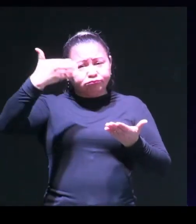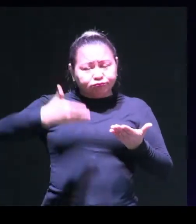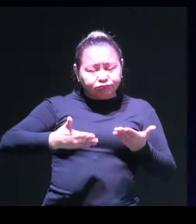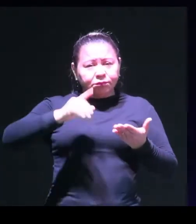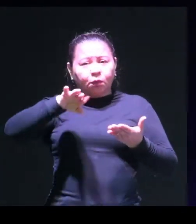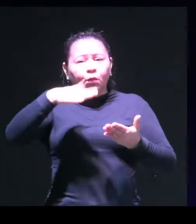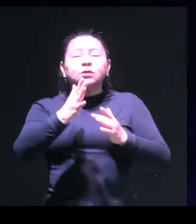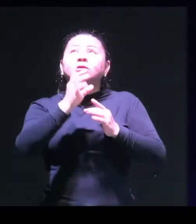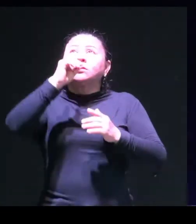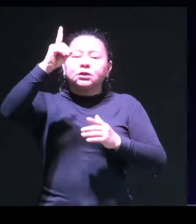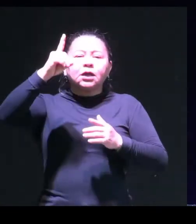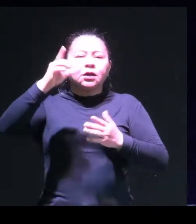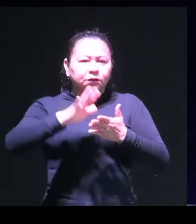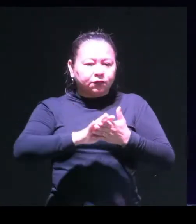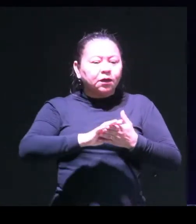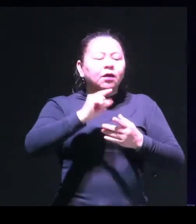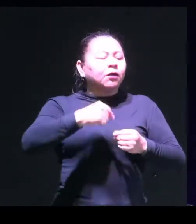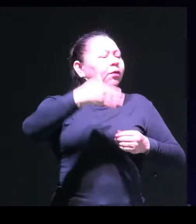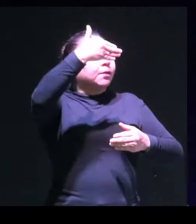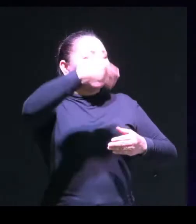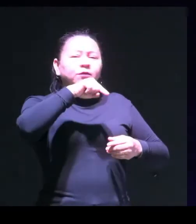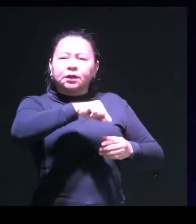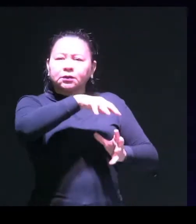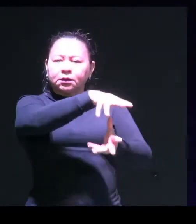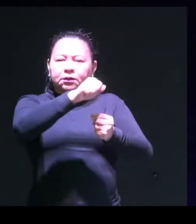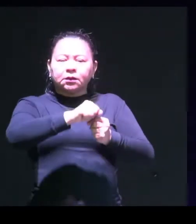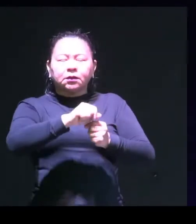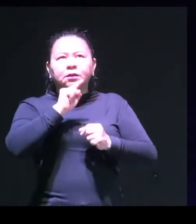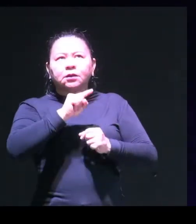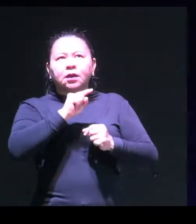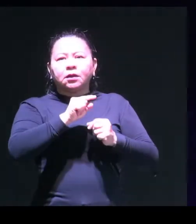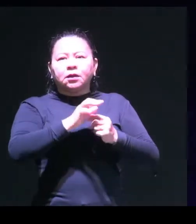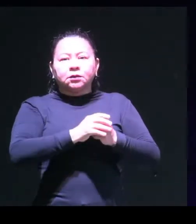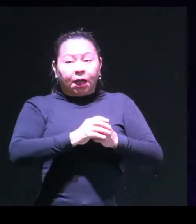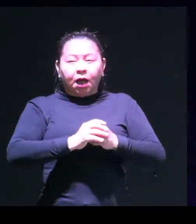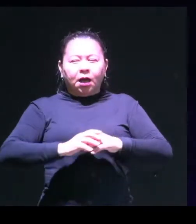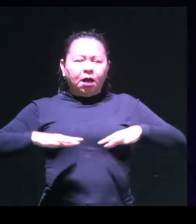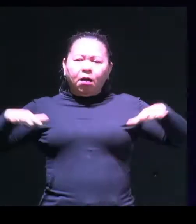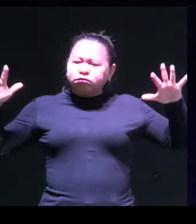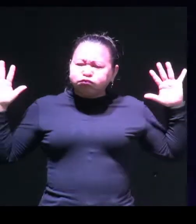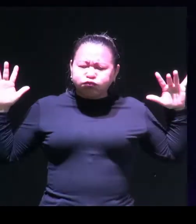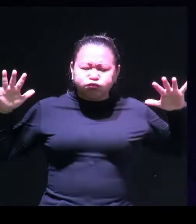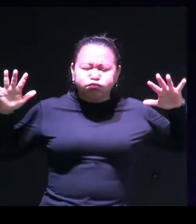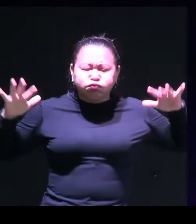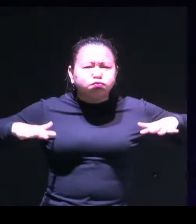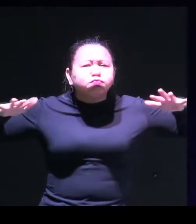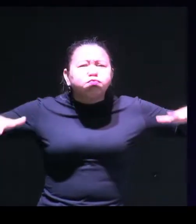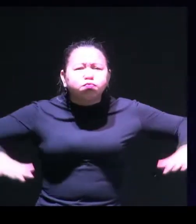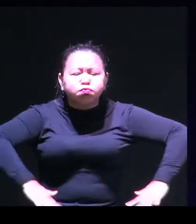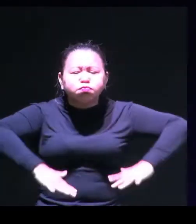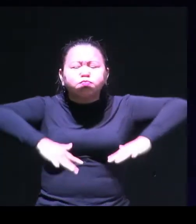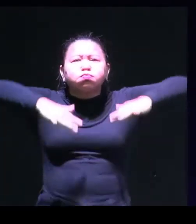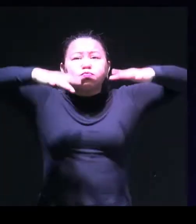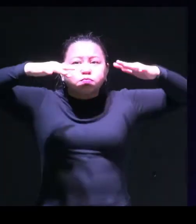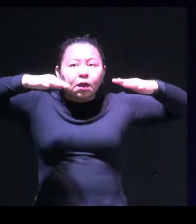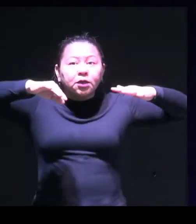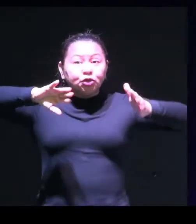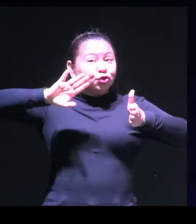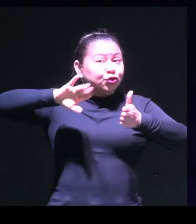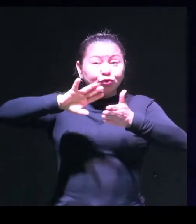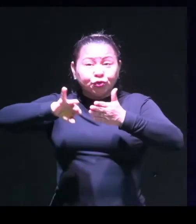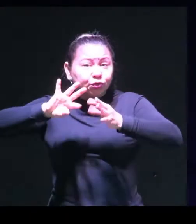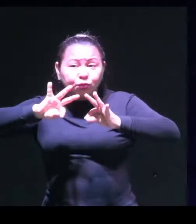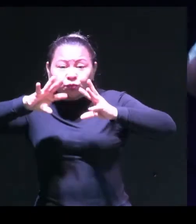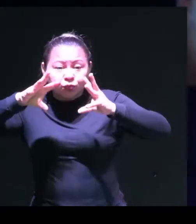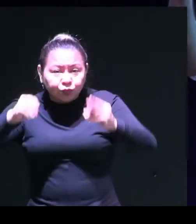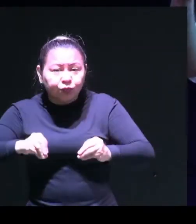Quando Deus quis fazer juízo na terra, lá no dilúvio, Ele tirou primeiro os salvos da terra, antes de começar o